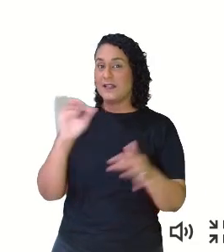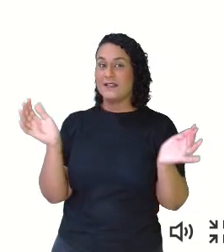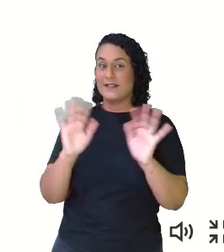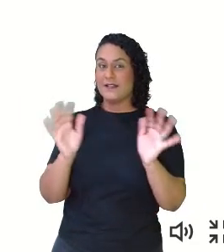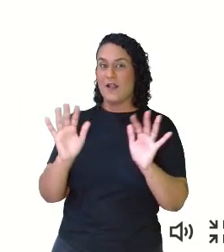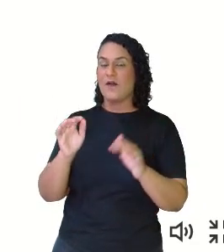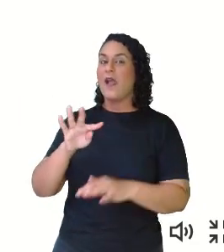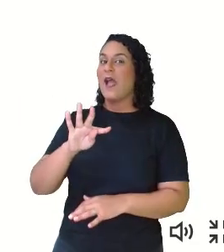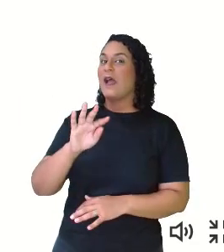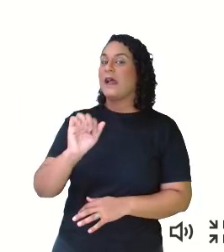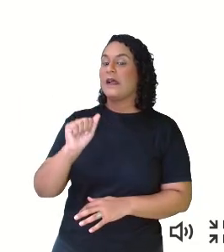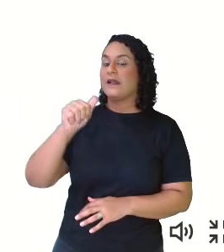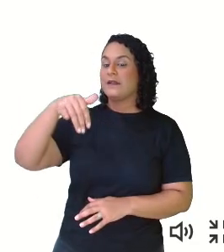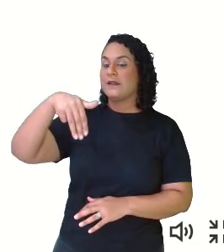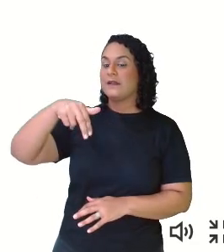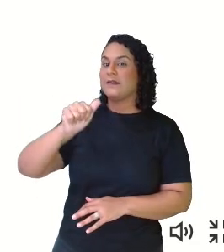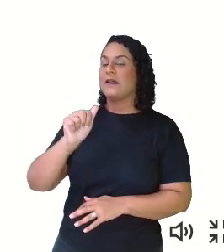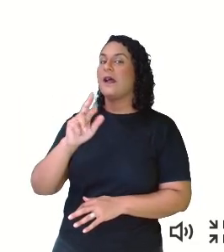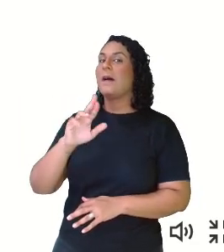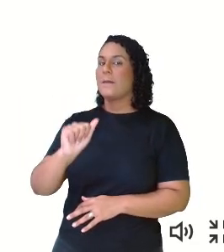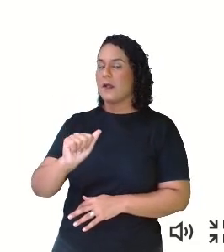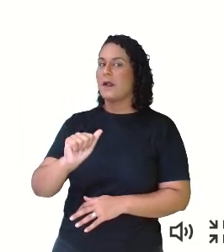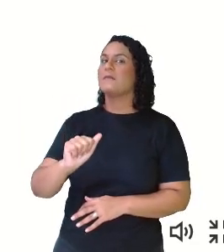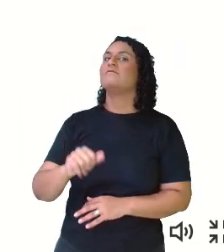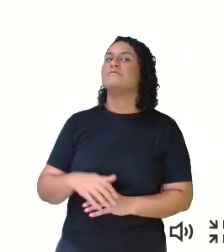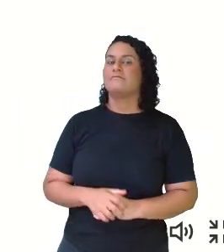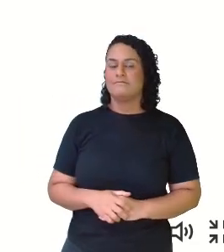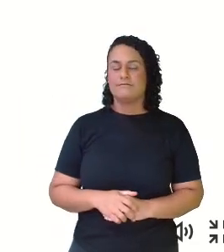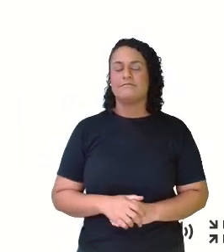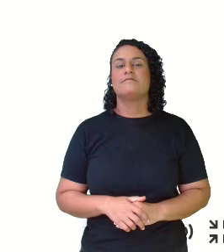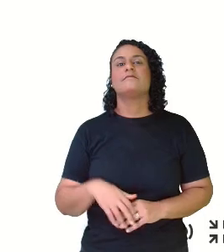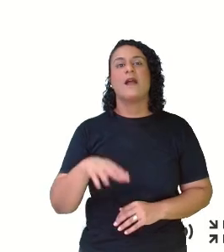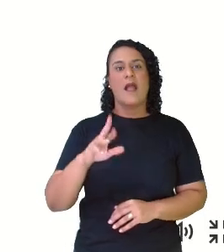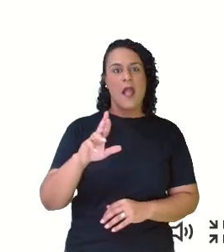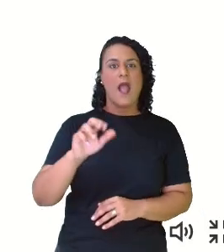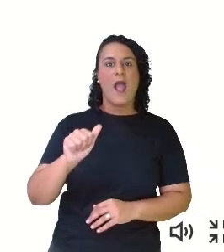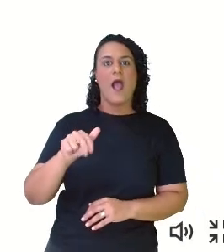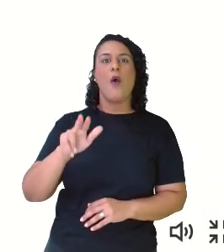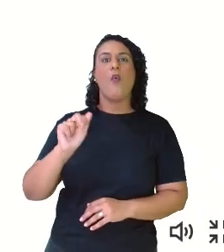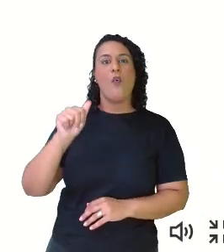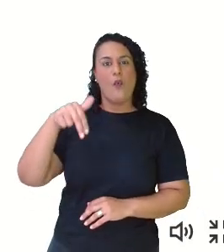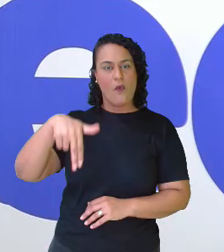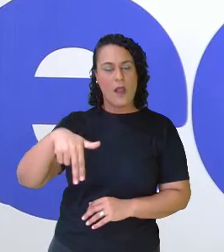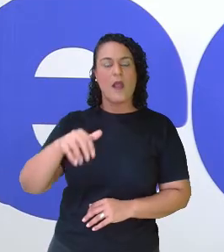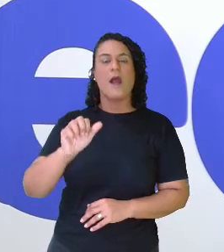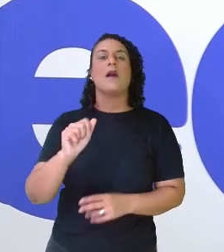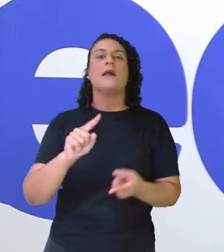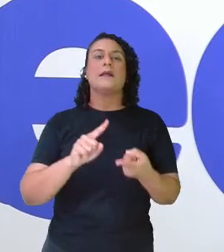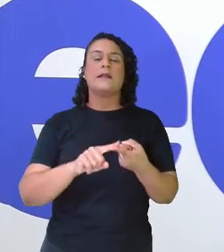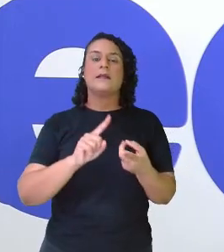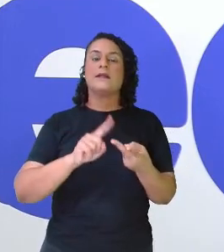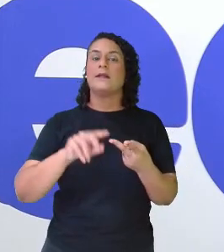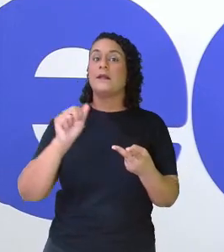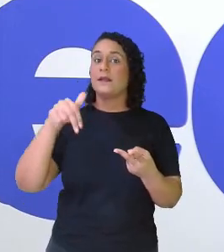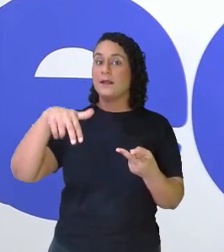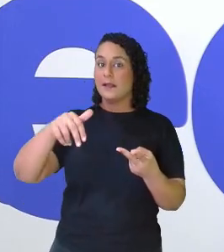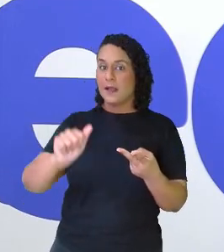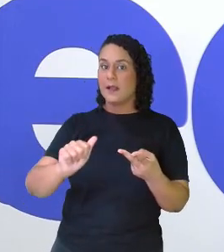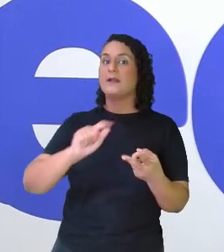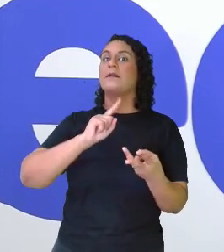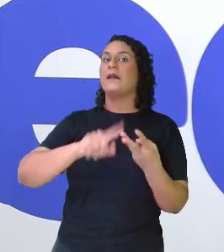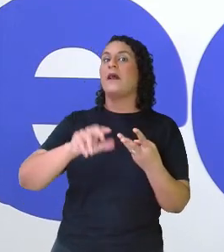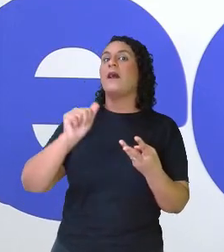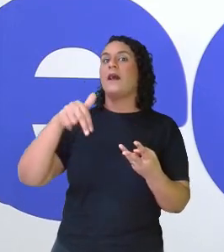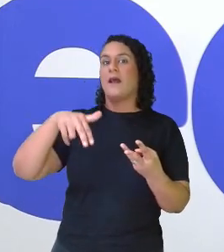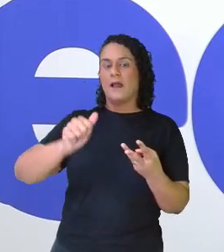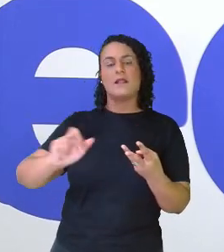a tâmara. Ah, mas a Ana respondeu. O Rauan também, viu? O Rauan e a Ana responderam. A outra Ana também